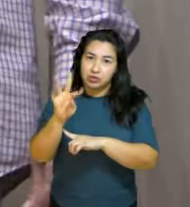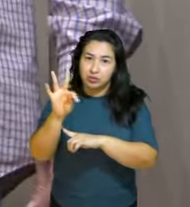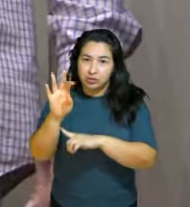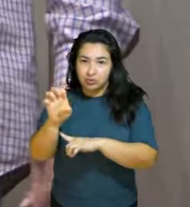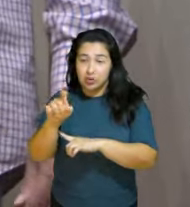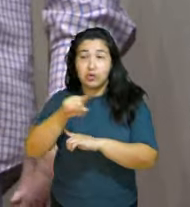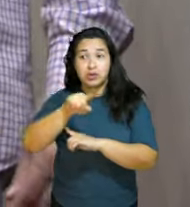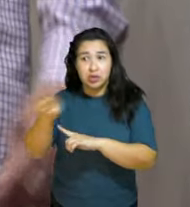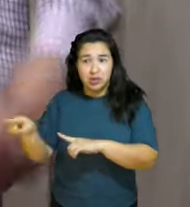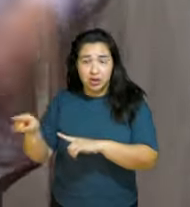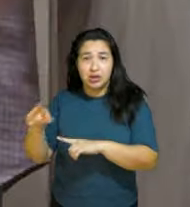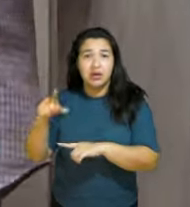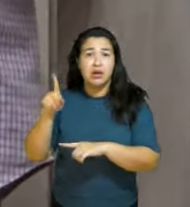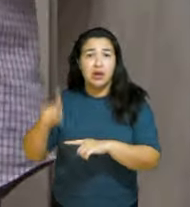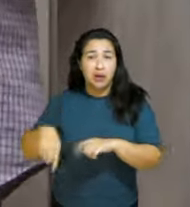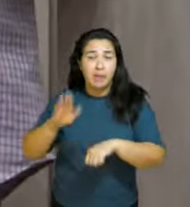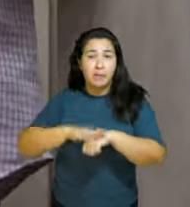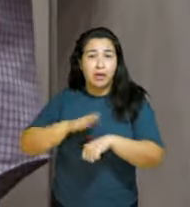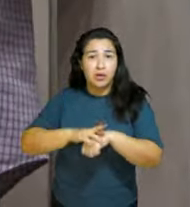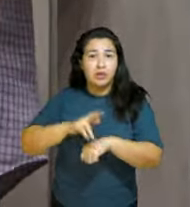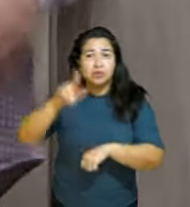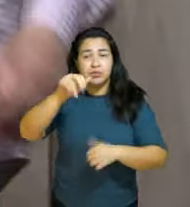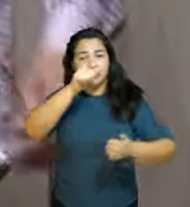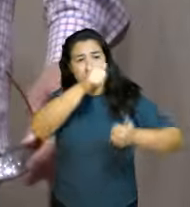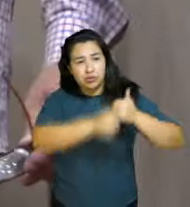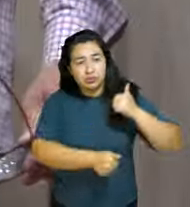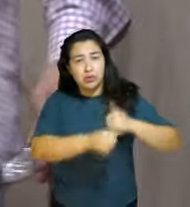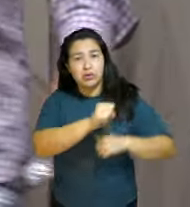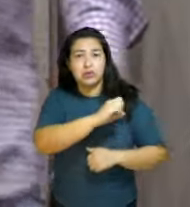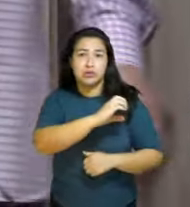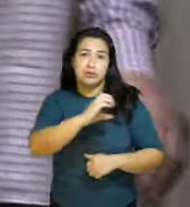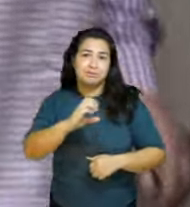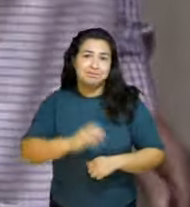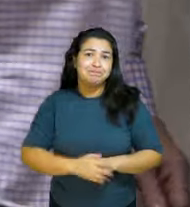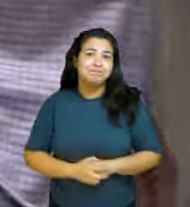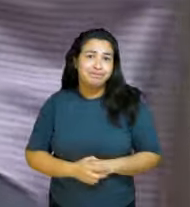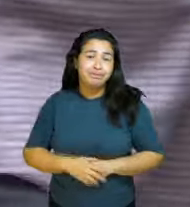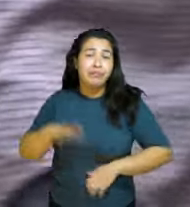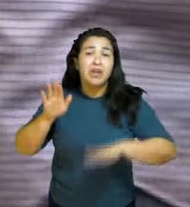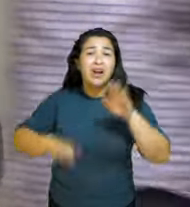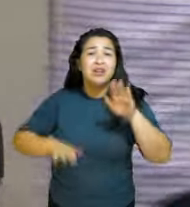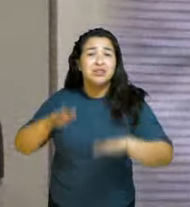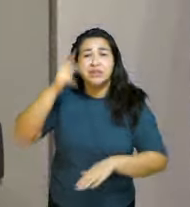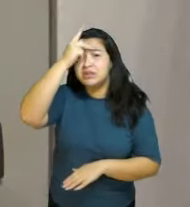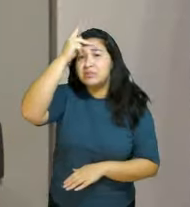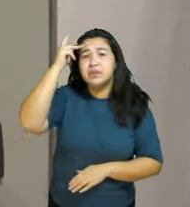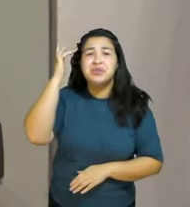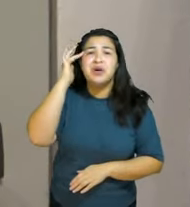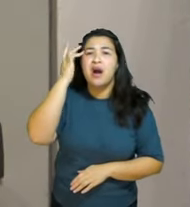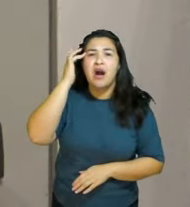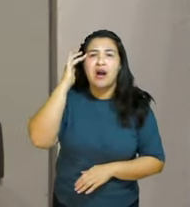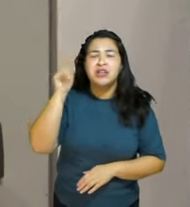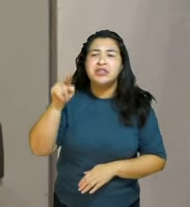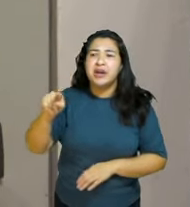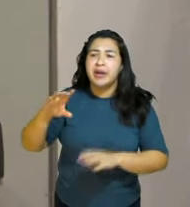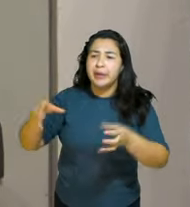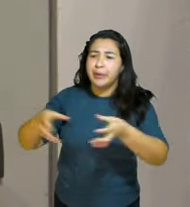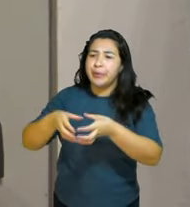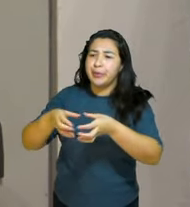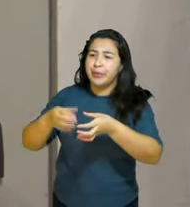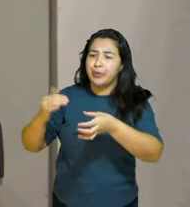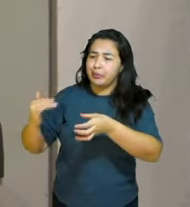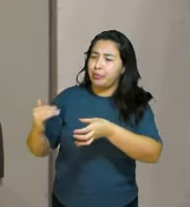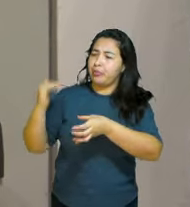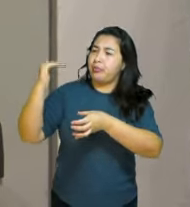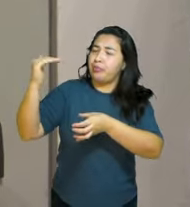acontecer. Muitas vezes, as pessoas acham que apenas a FESPORT é só a presidência,